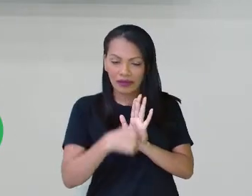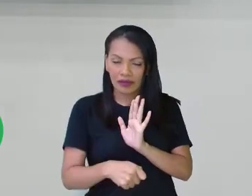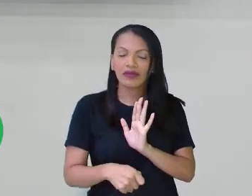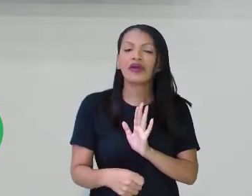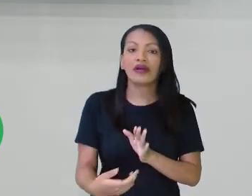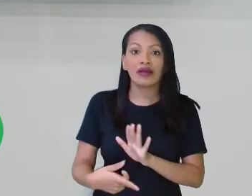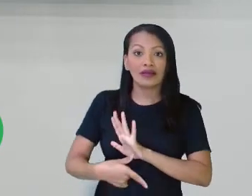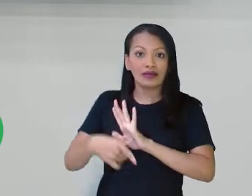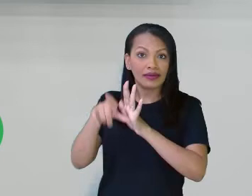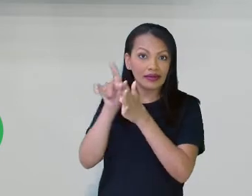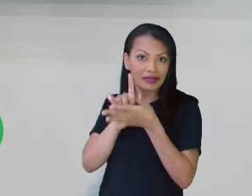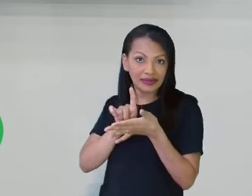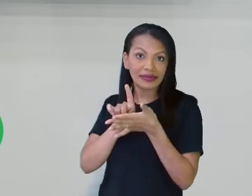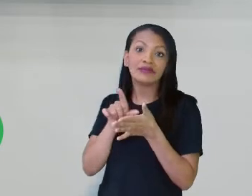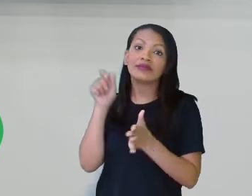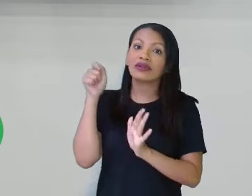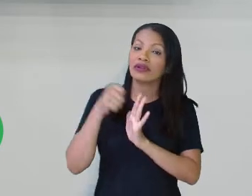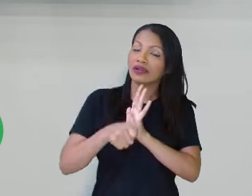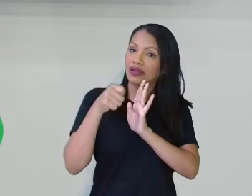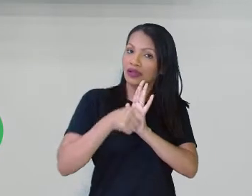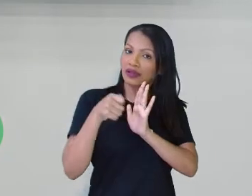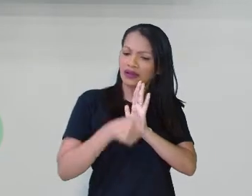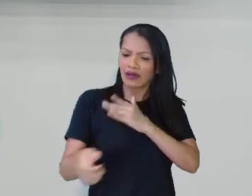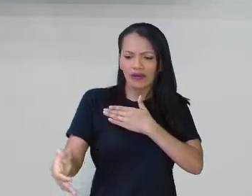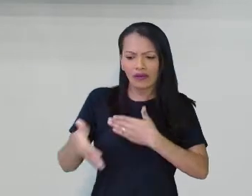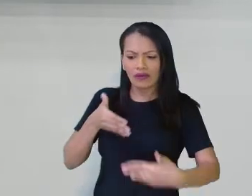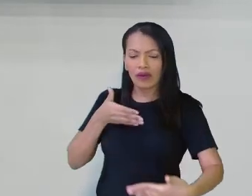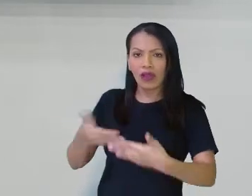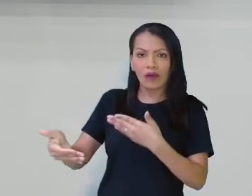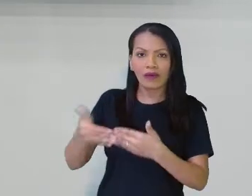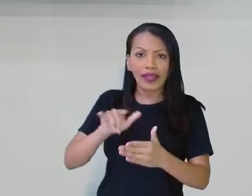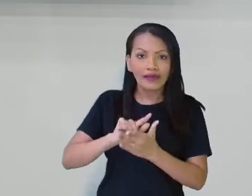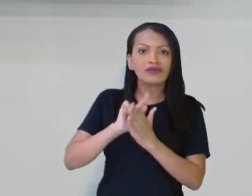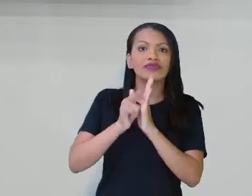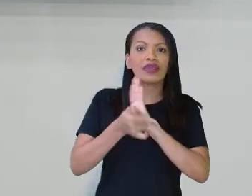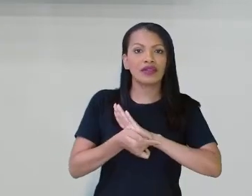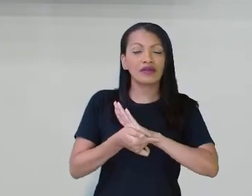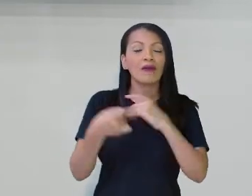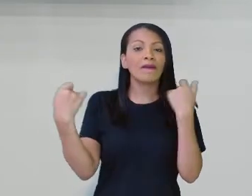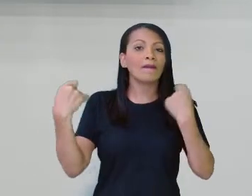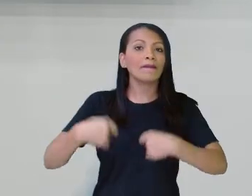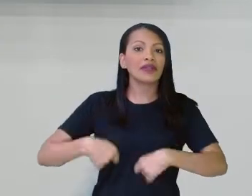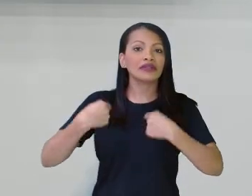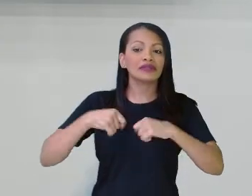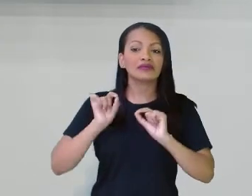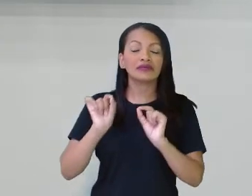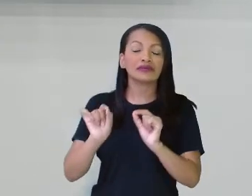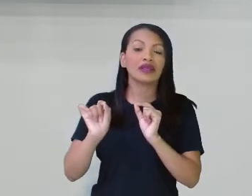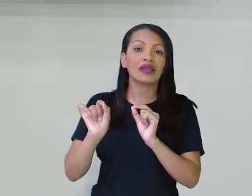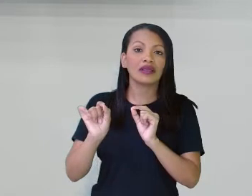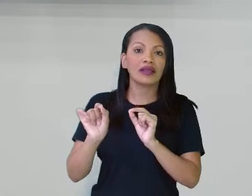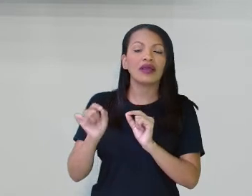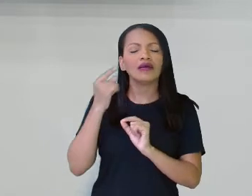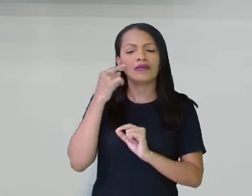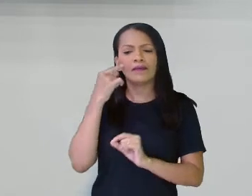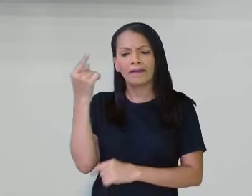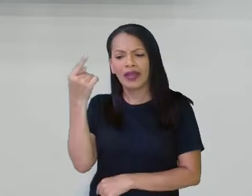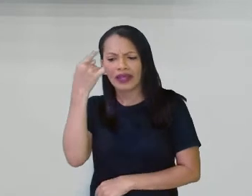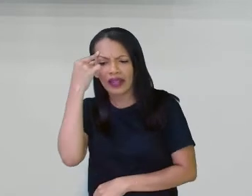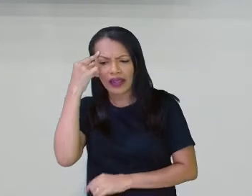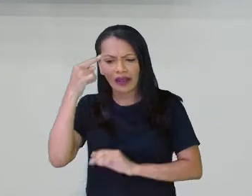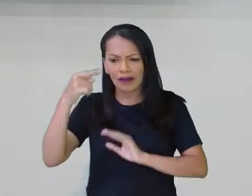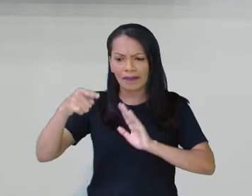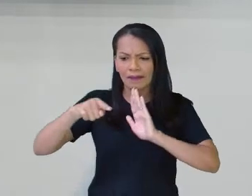falei antes que para escrever qualquer gênero, nós precisamos preparar, planejar.